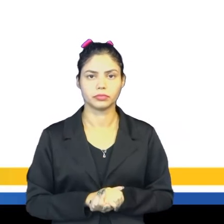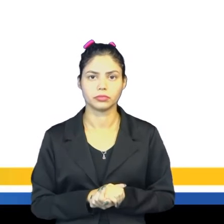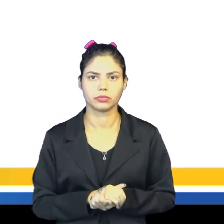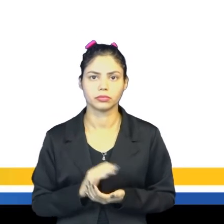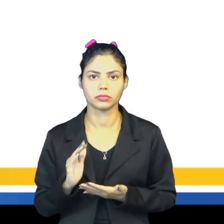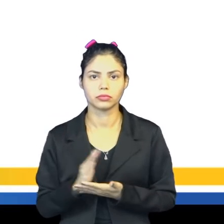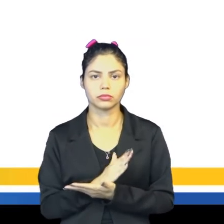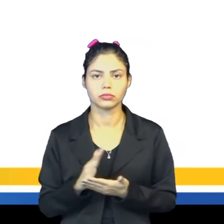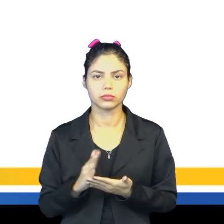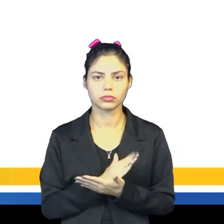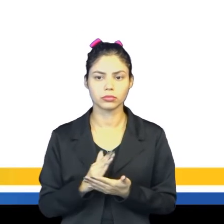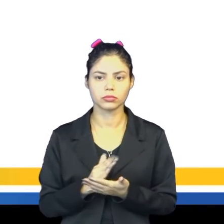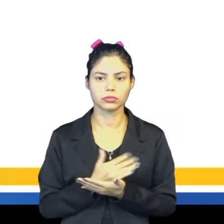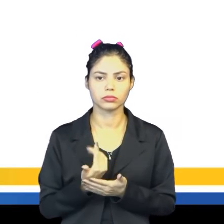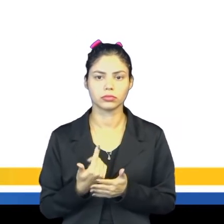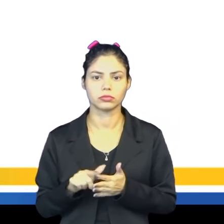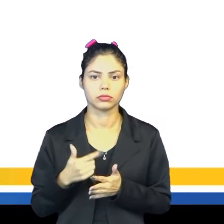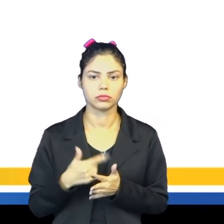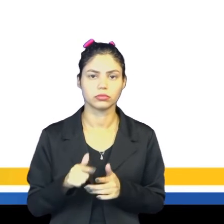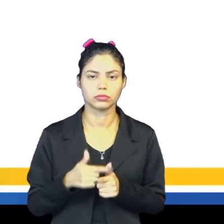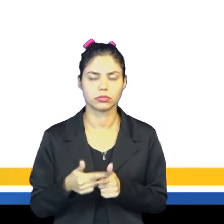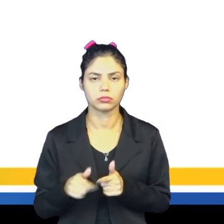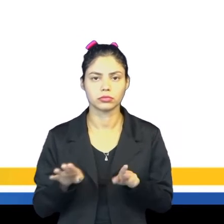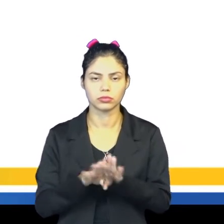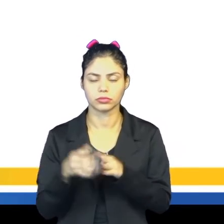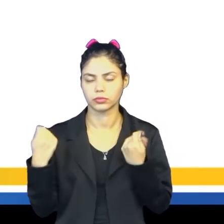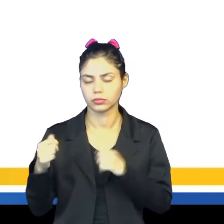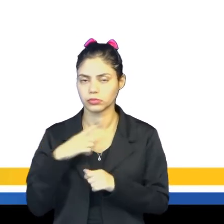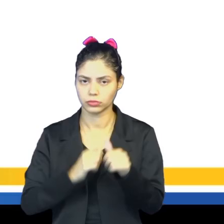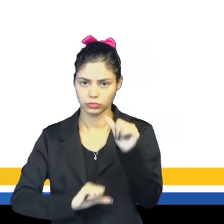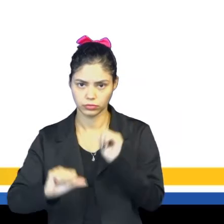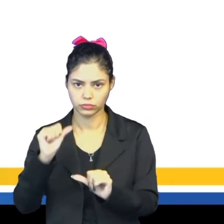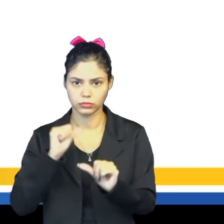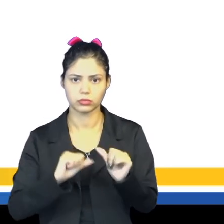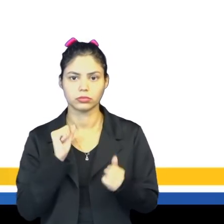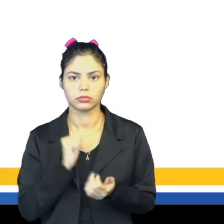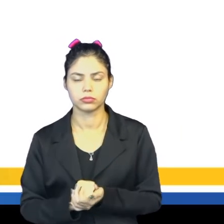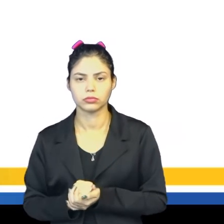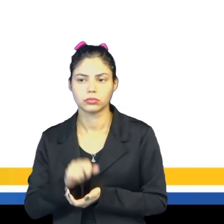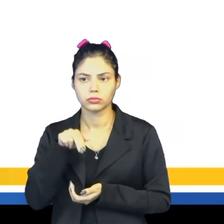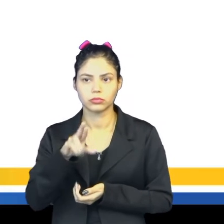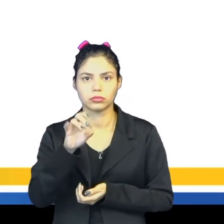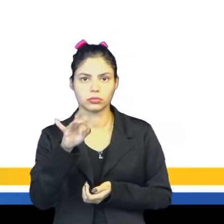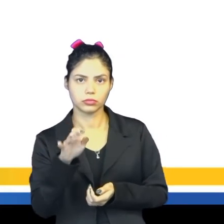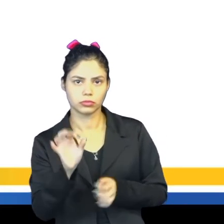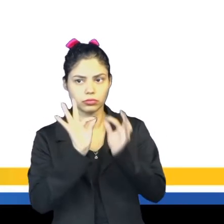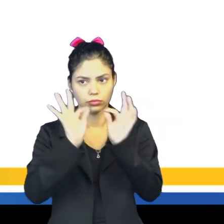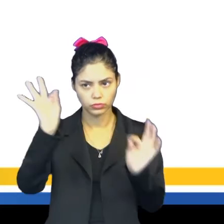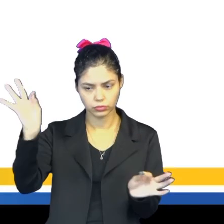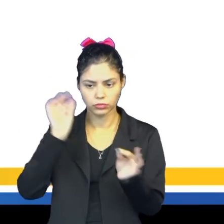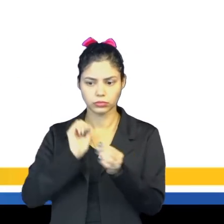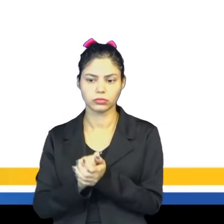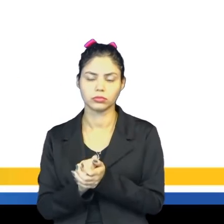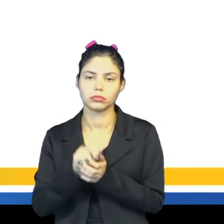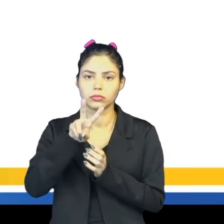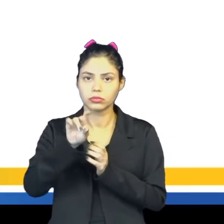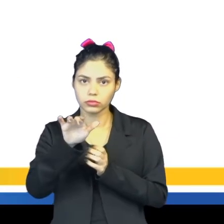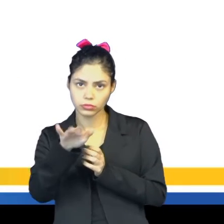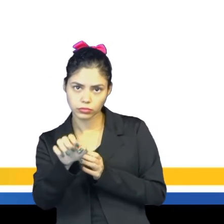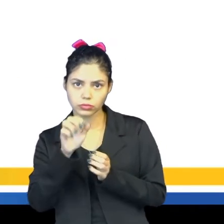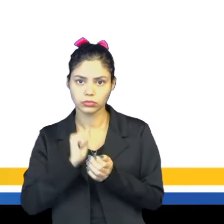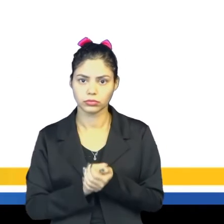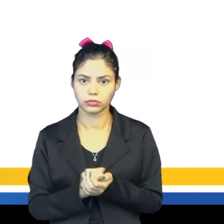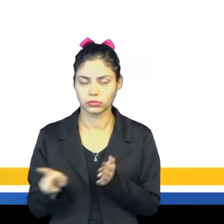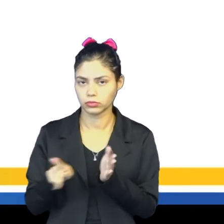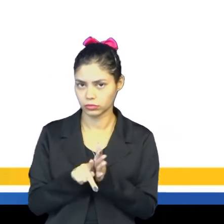Em algumas situações, é necessário transformar a unidade de medidas de volume para